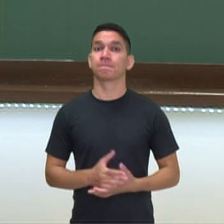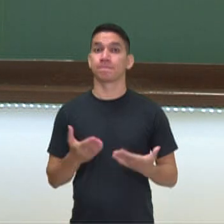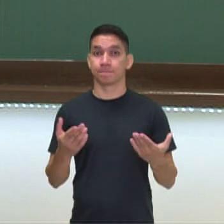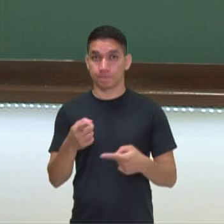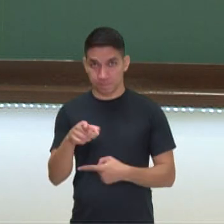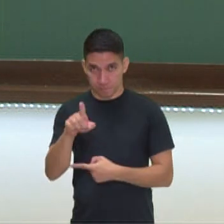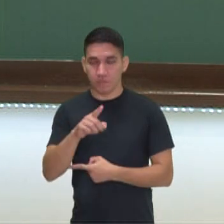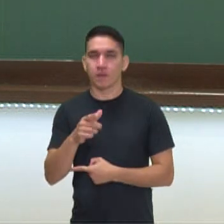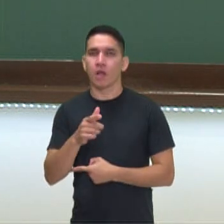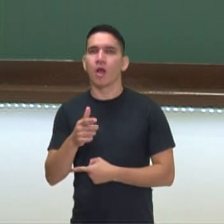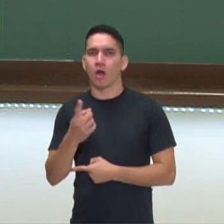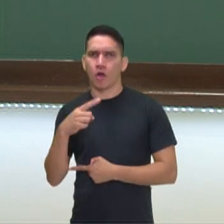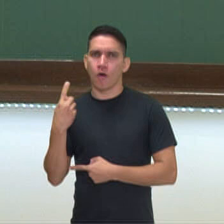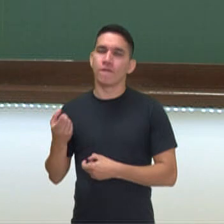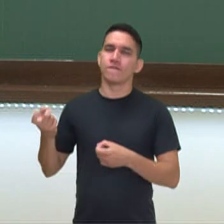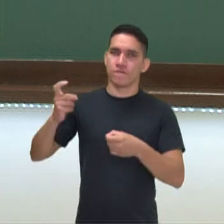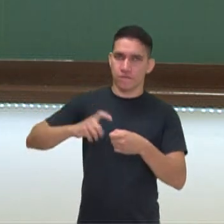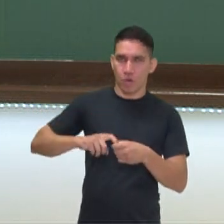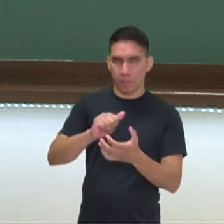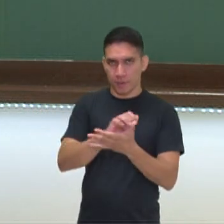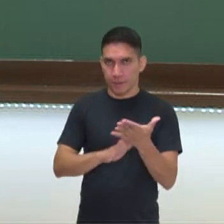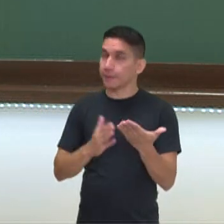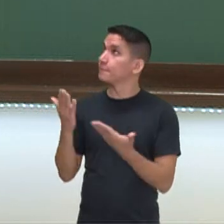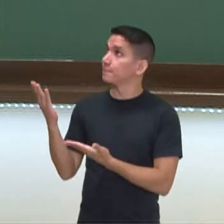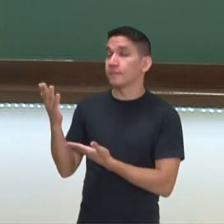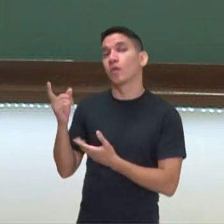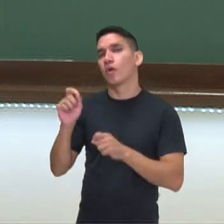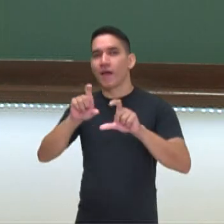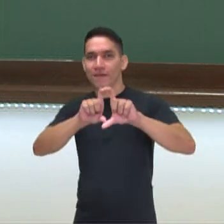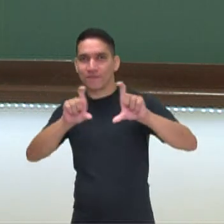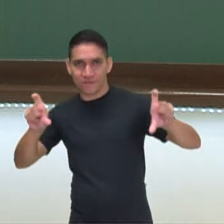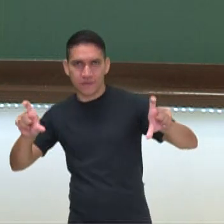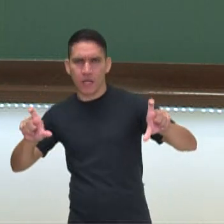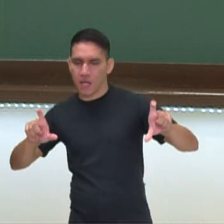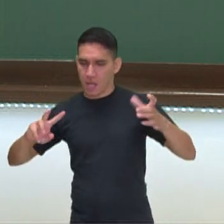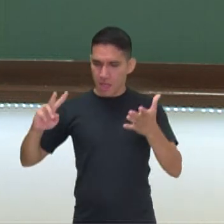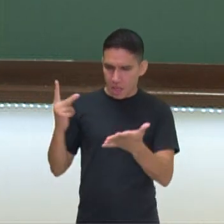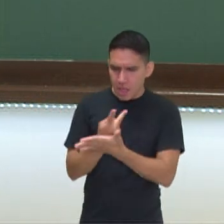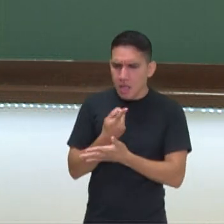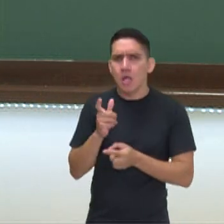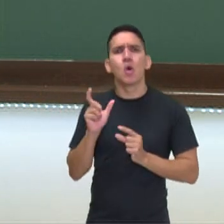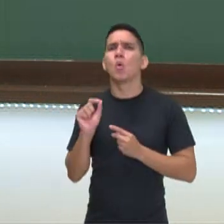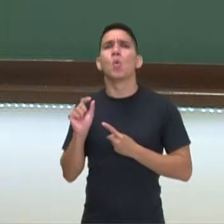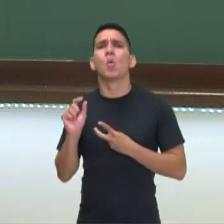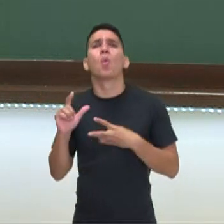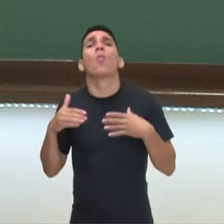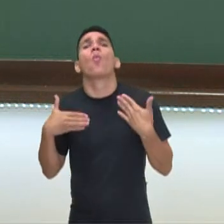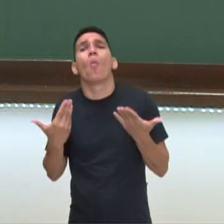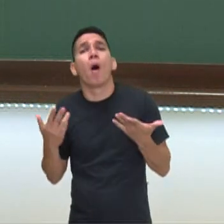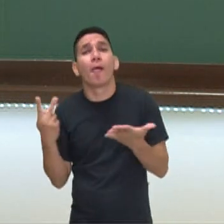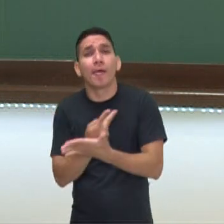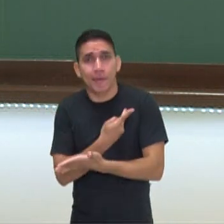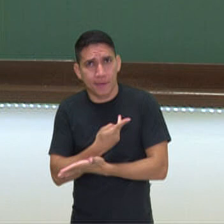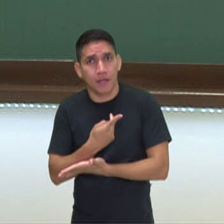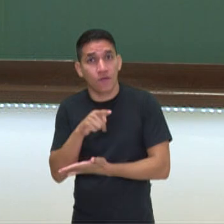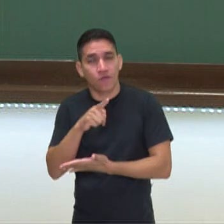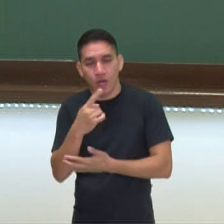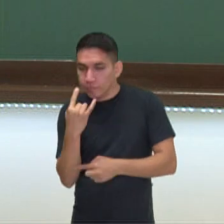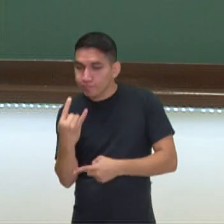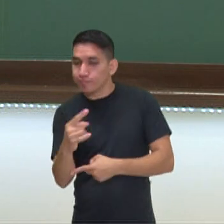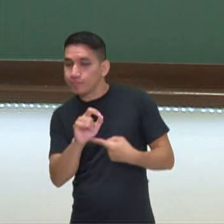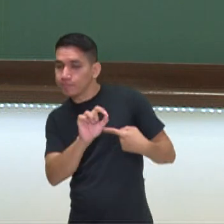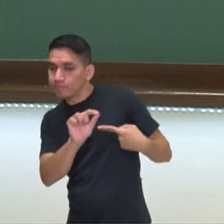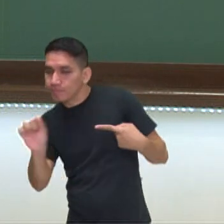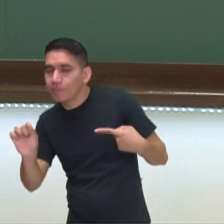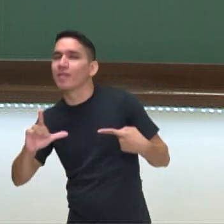Pessoal, voltamos aqui com a nossa atividade, né? Essa frase que contém um erro, qual será o erro, né? Para você sublinhar o erro e